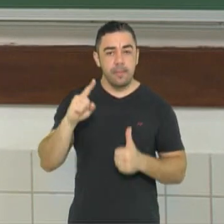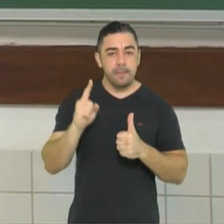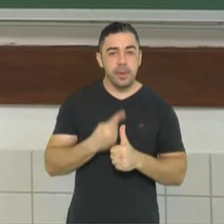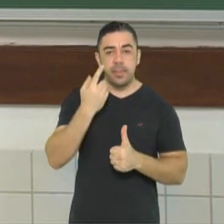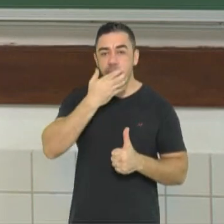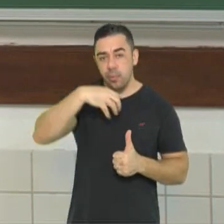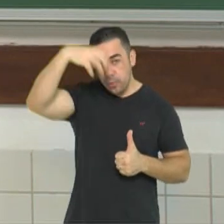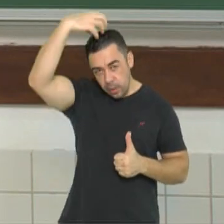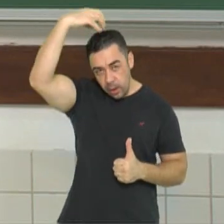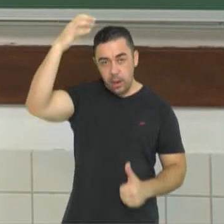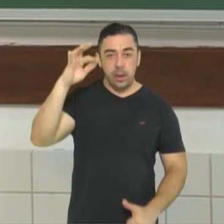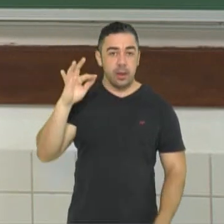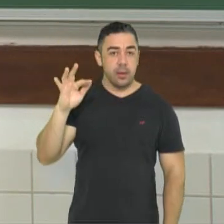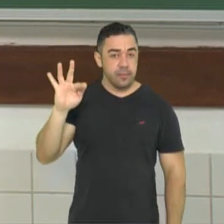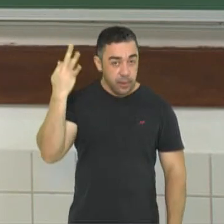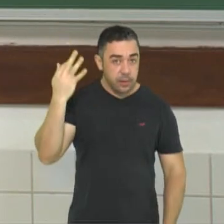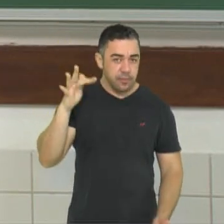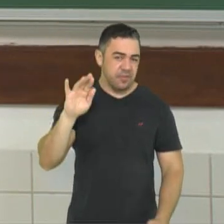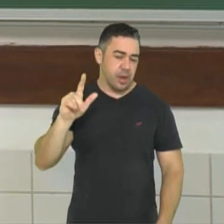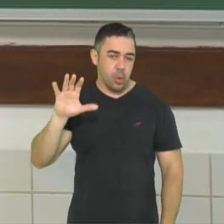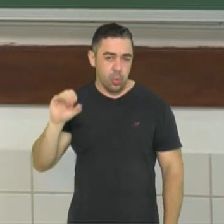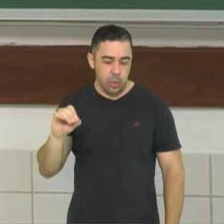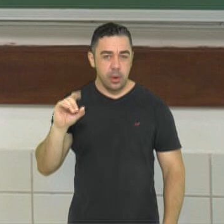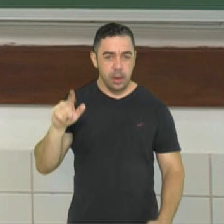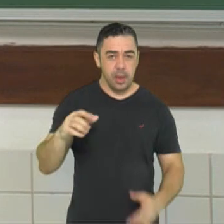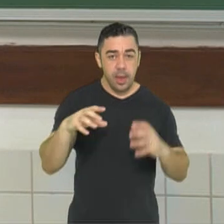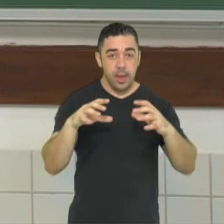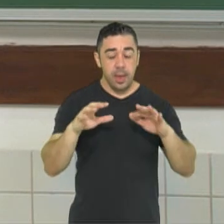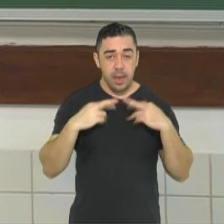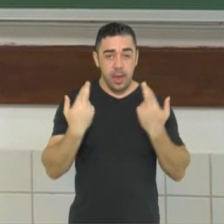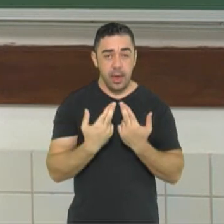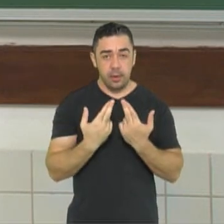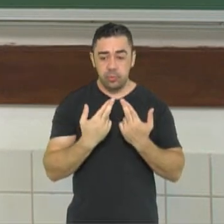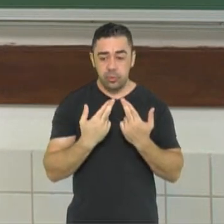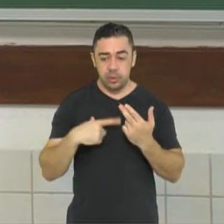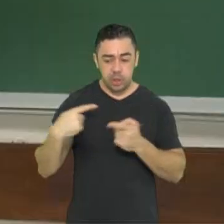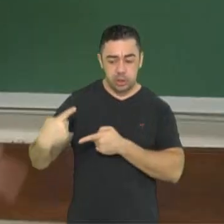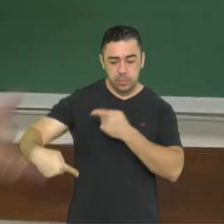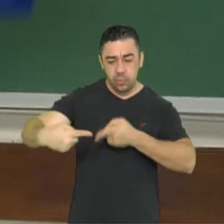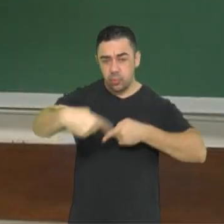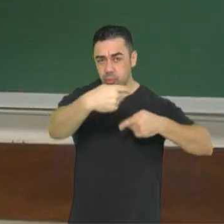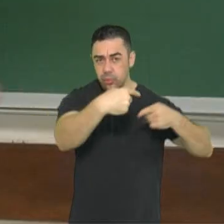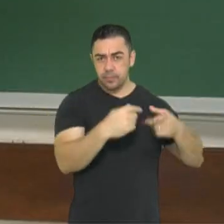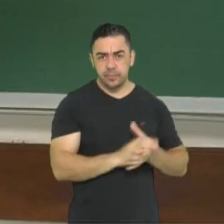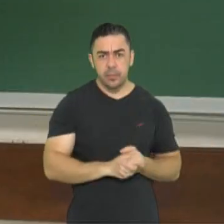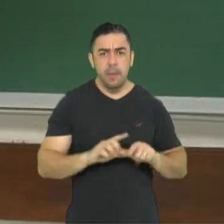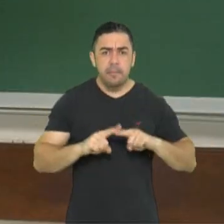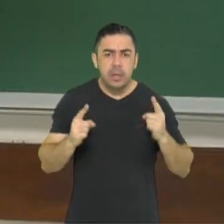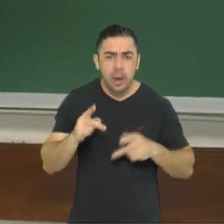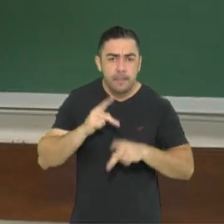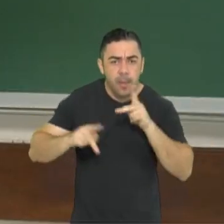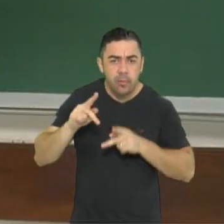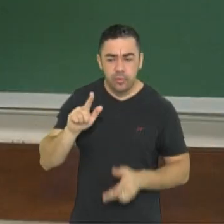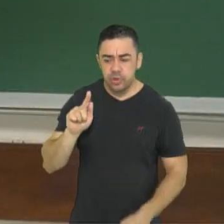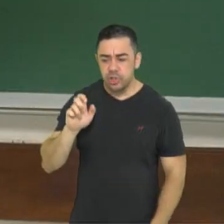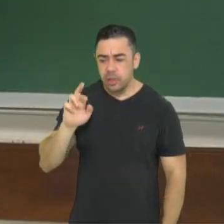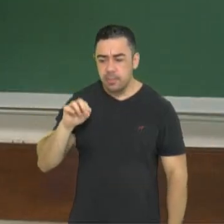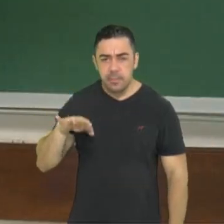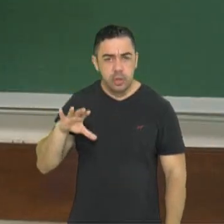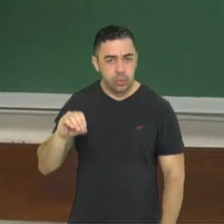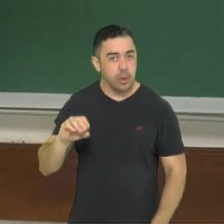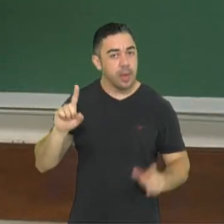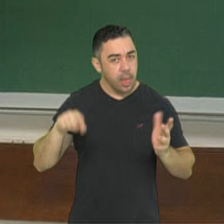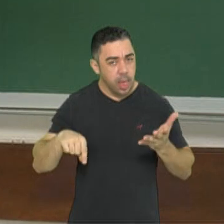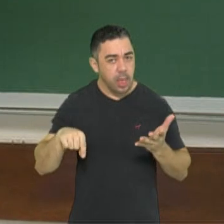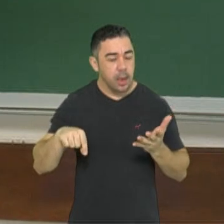São reinos, inclusive extremamente instáveis, que entram em disputa com eles mesmos. Mas, professor, não são povos germanos? Isso é uma coisa. Outra